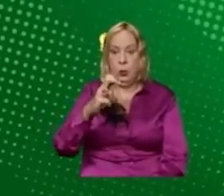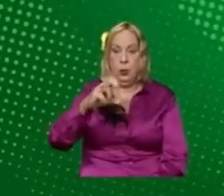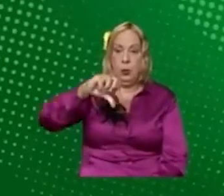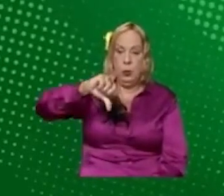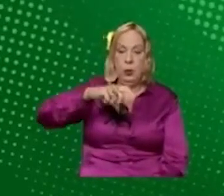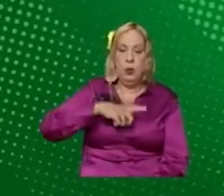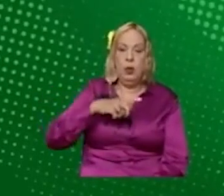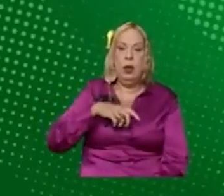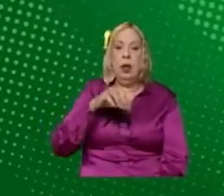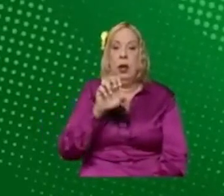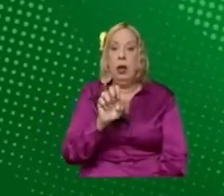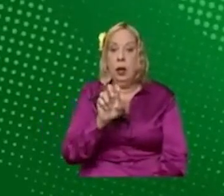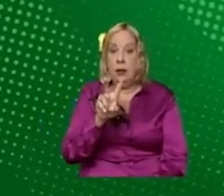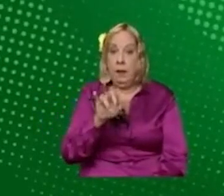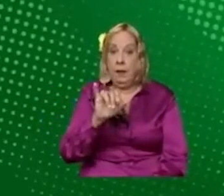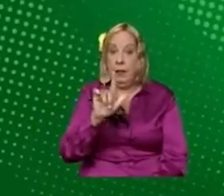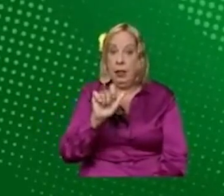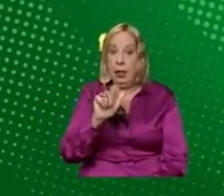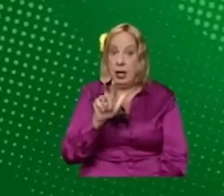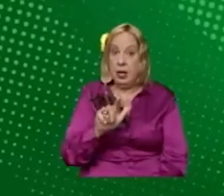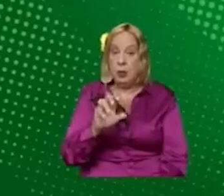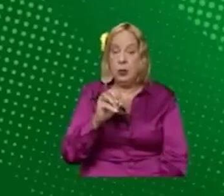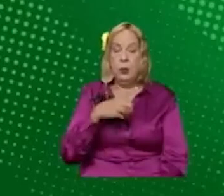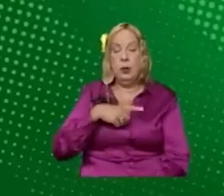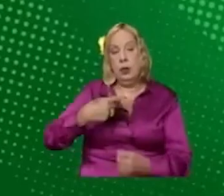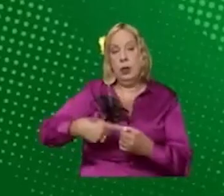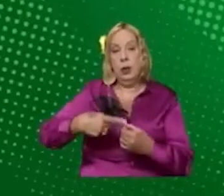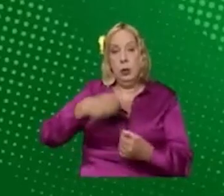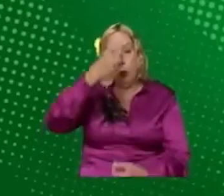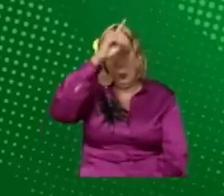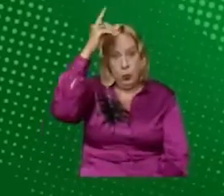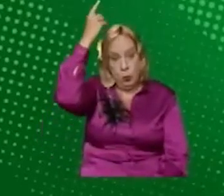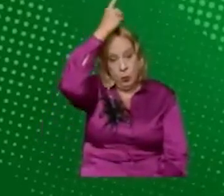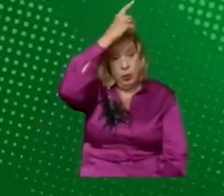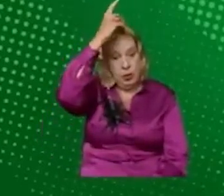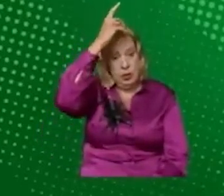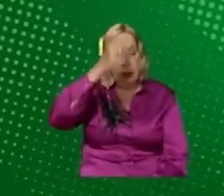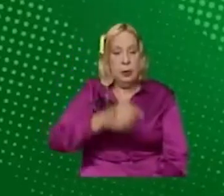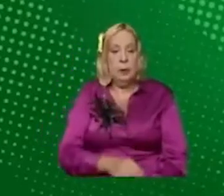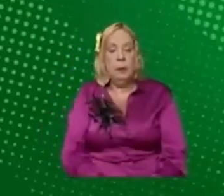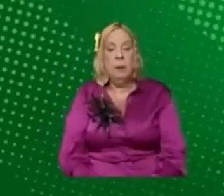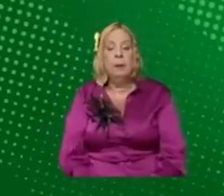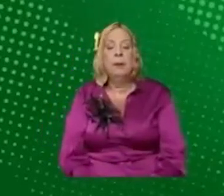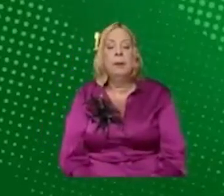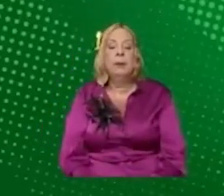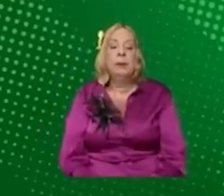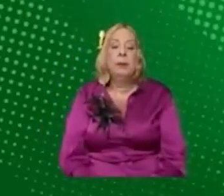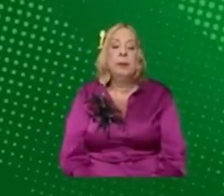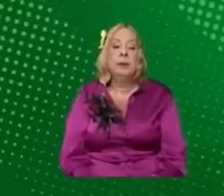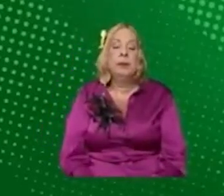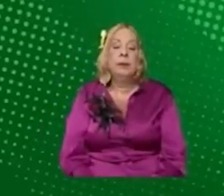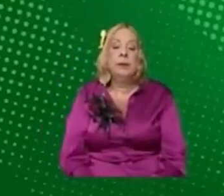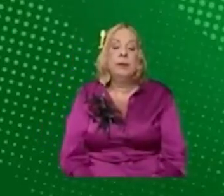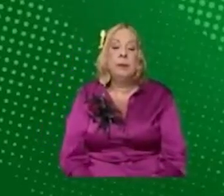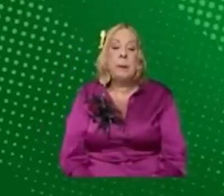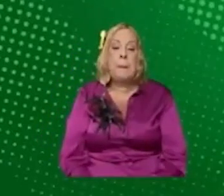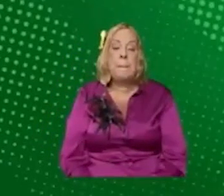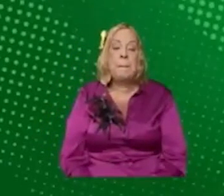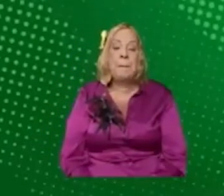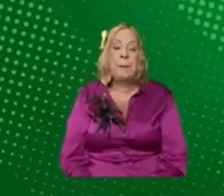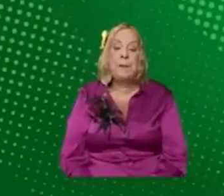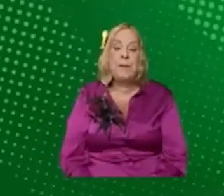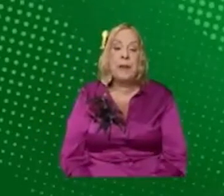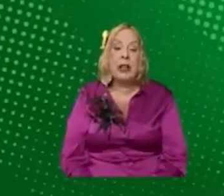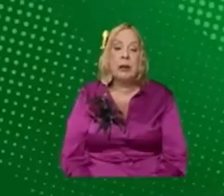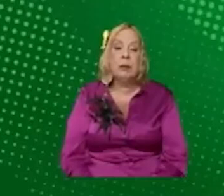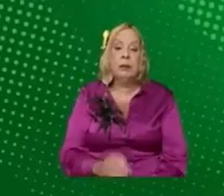Evilásio, de Nossa Senhora das Dores, a Rosa, pé quente aí, regional Capela. Simbora anunciar agora R$500 que chegam